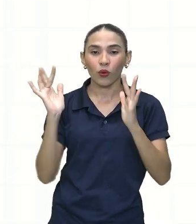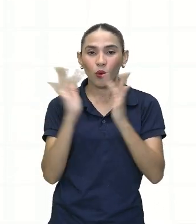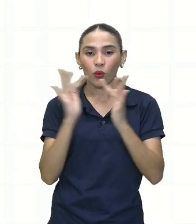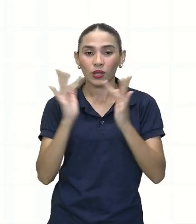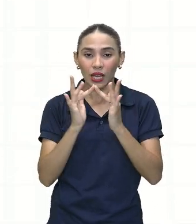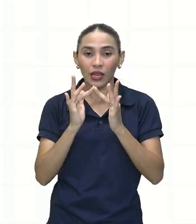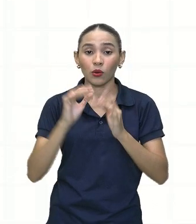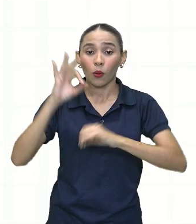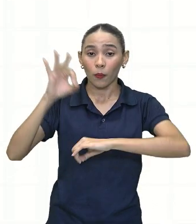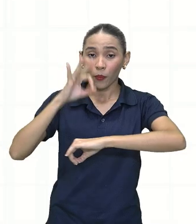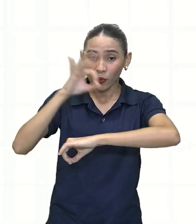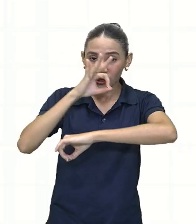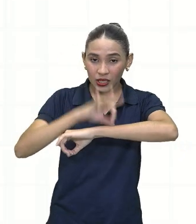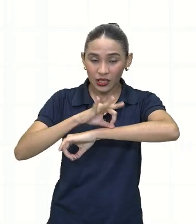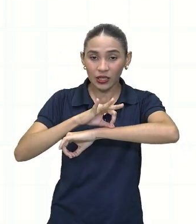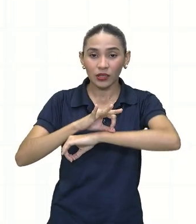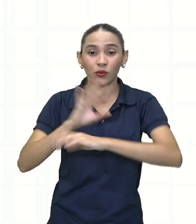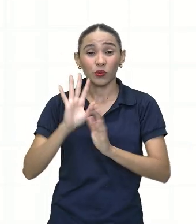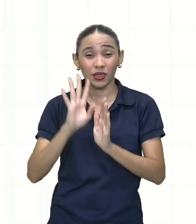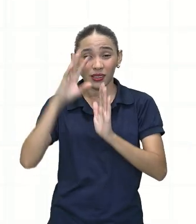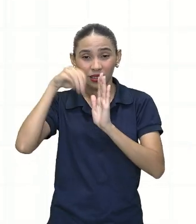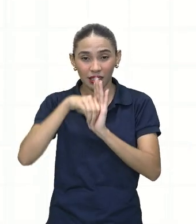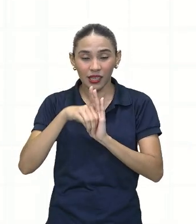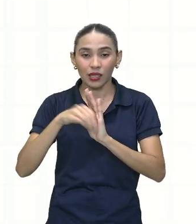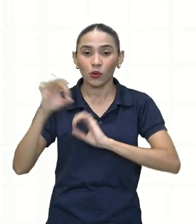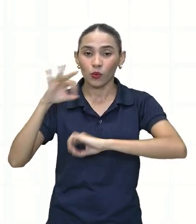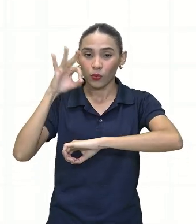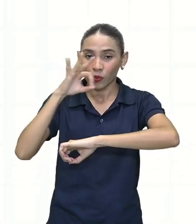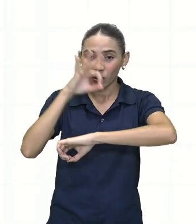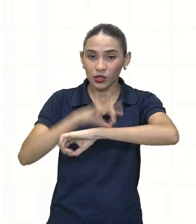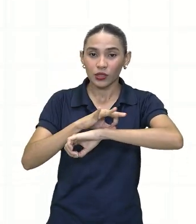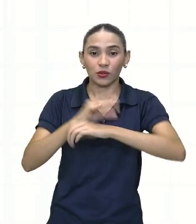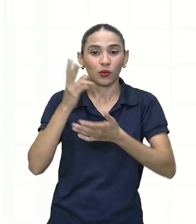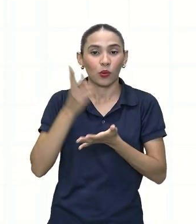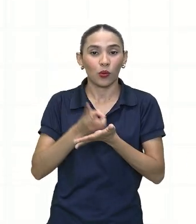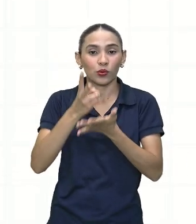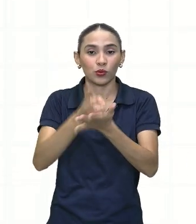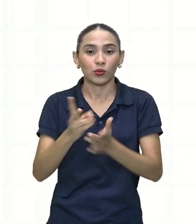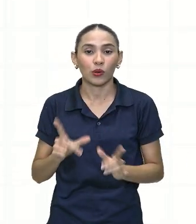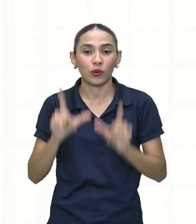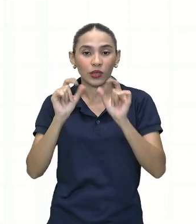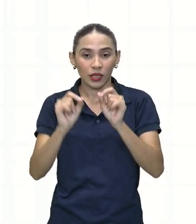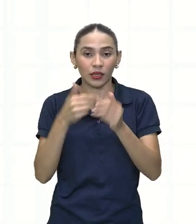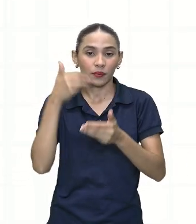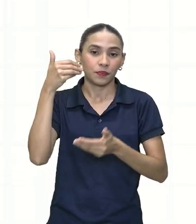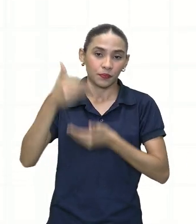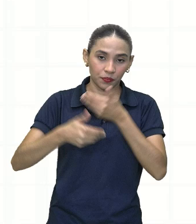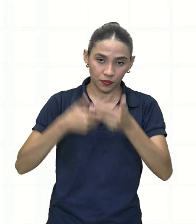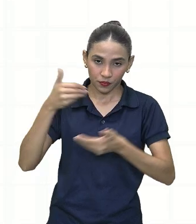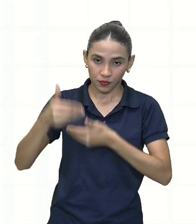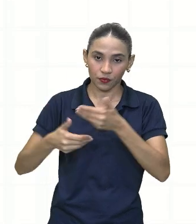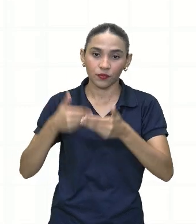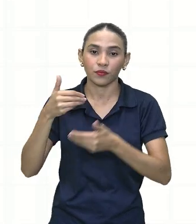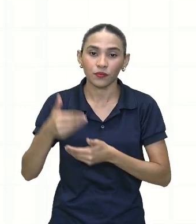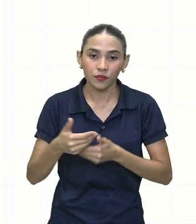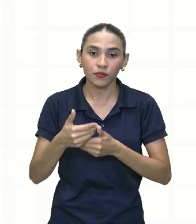E aí, dentro do mosquito, ele vai dar continuidade à formação,